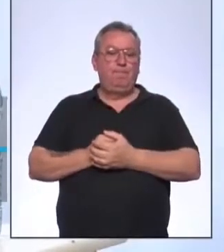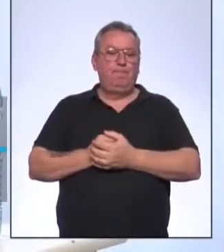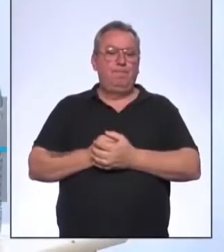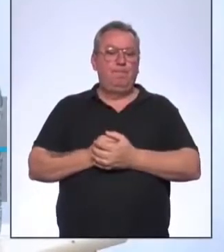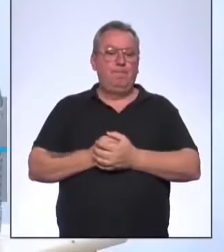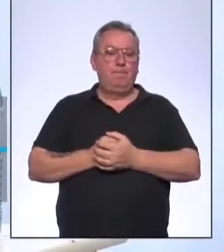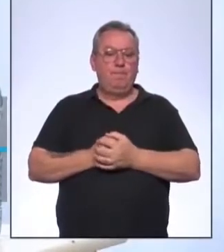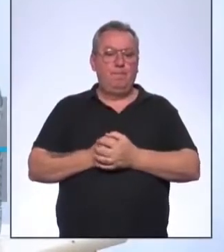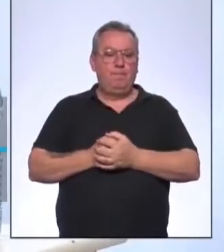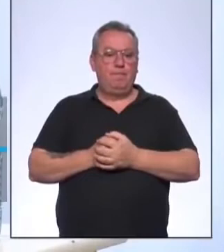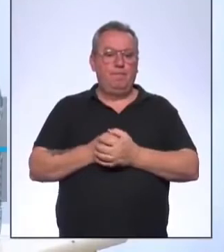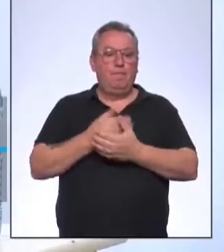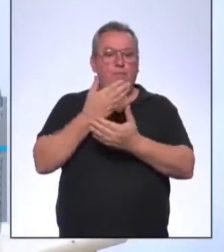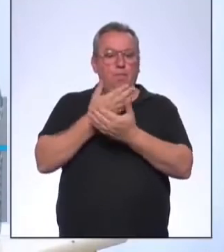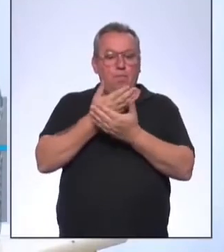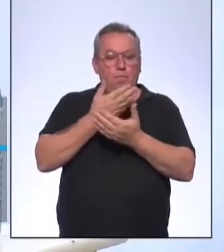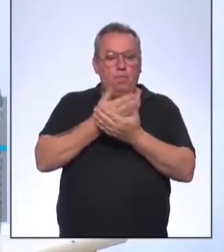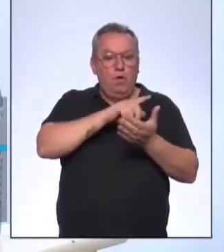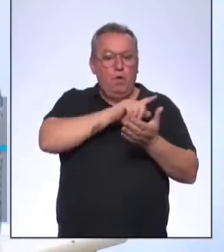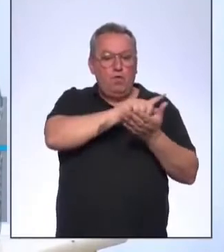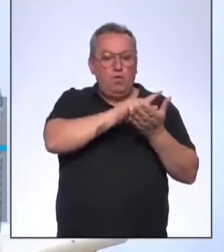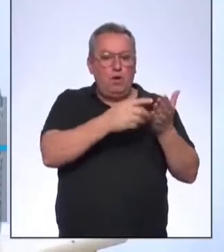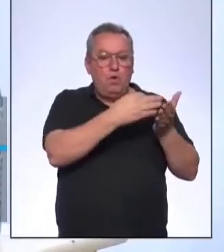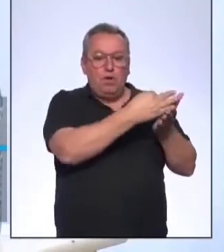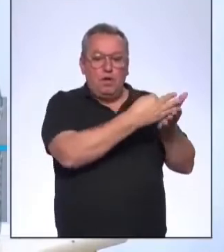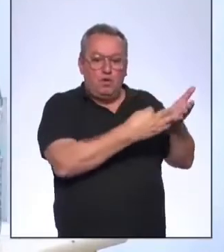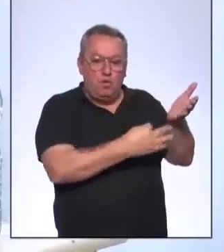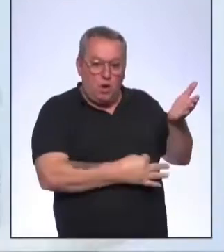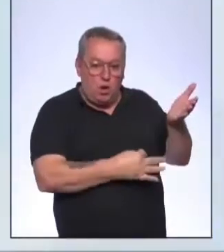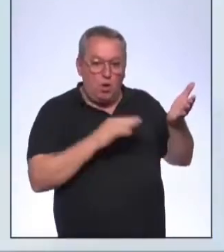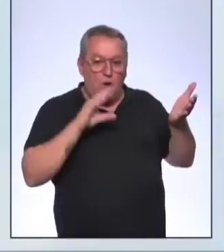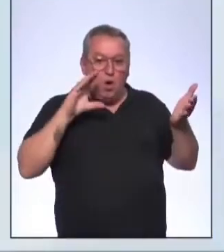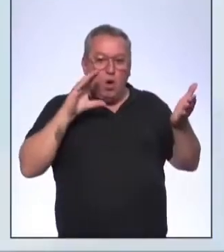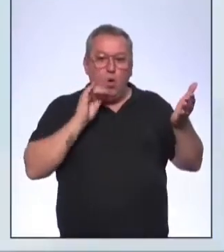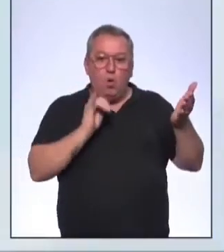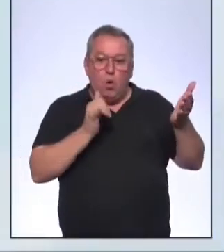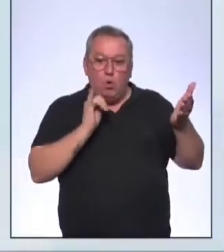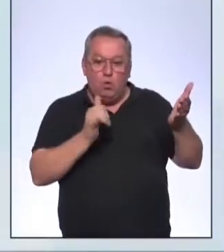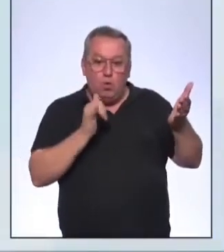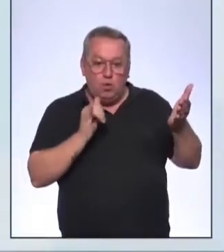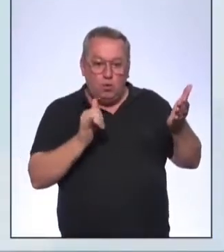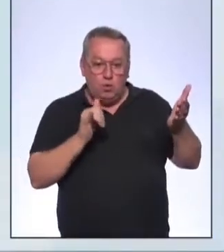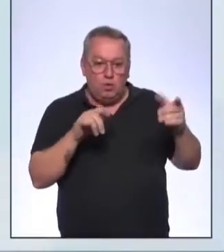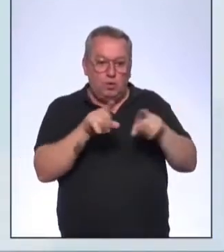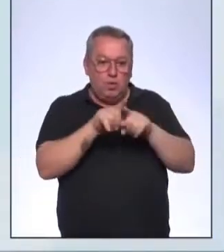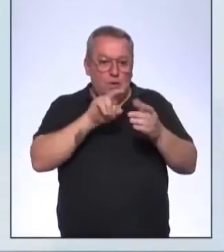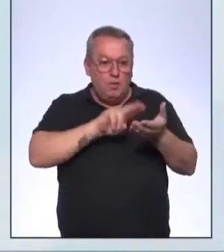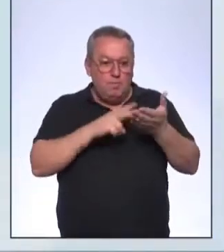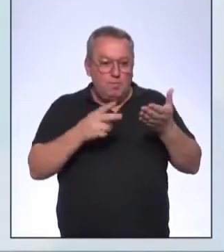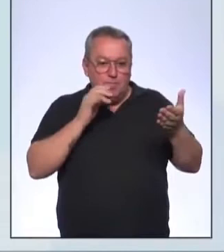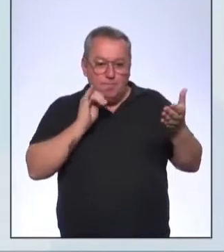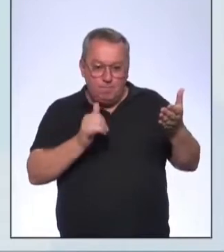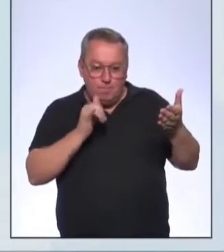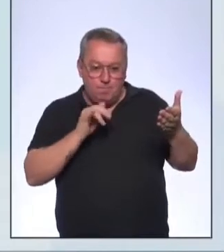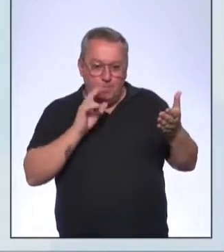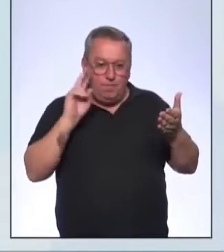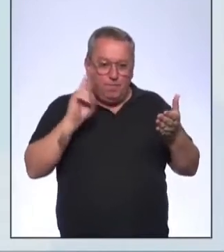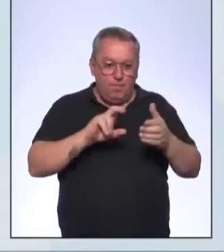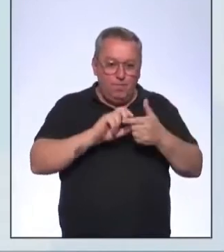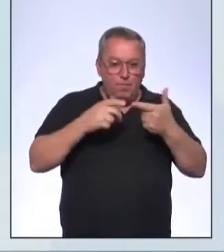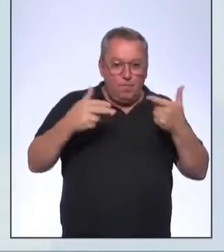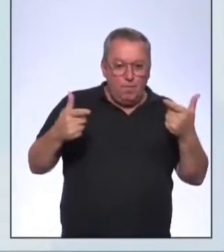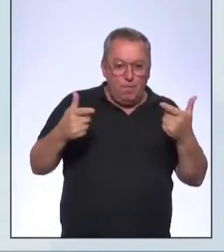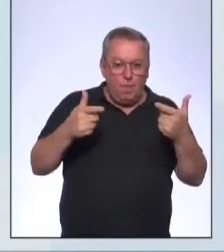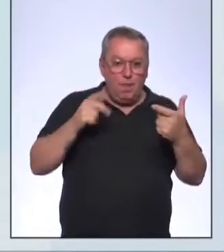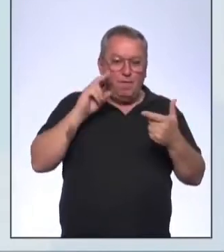a estudar o gênero textual conto interpretar o conto e retomar os elementos da narrativa